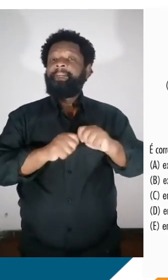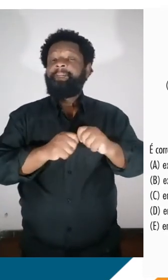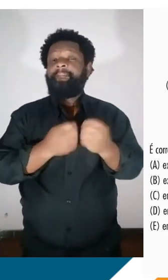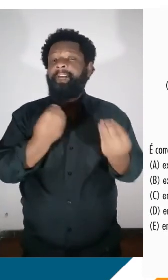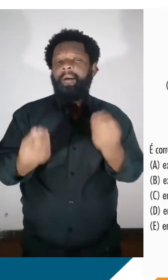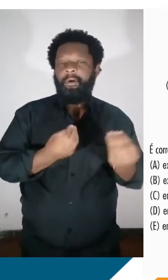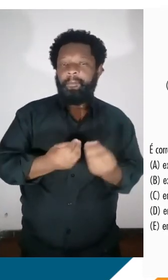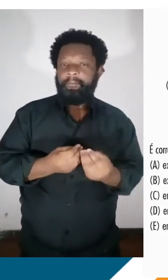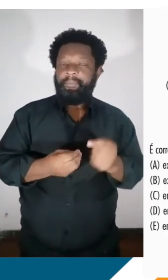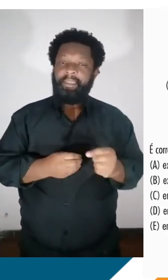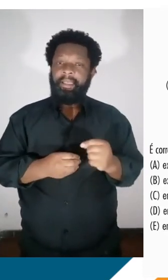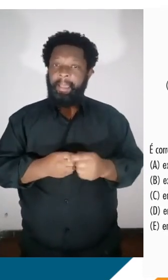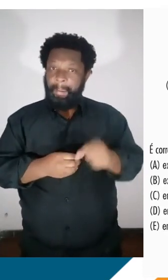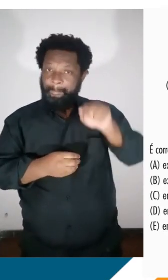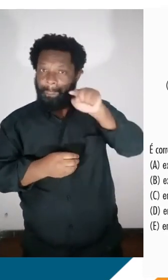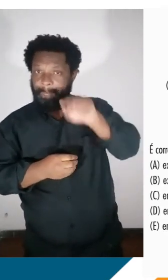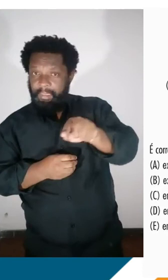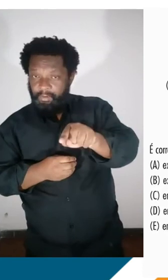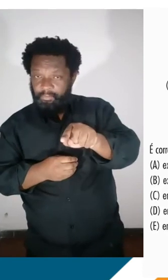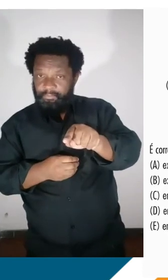quê? Ele ficaria